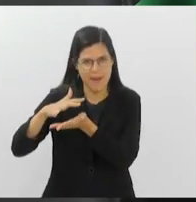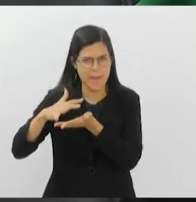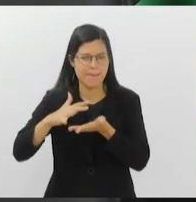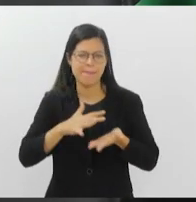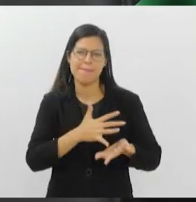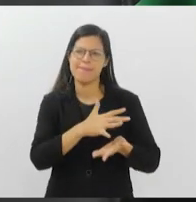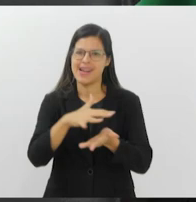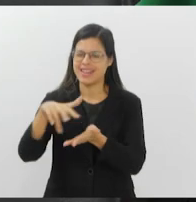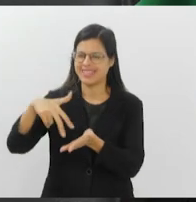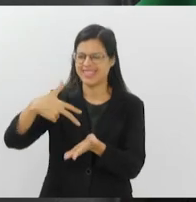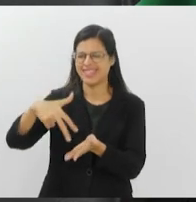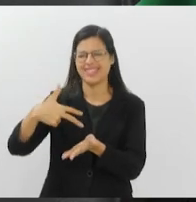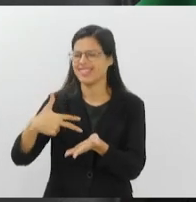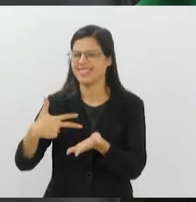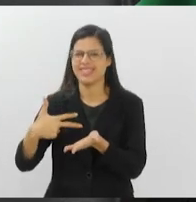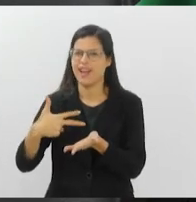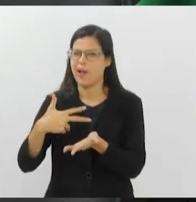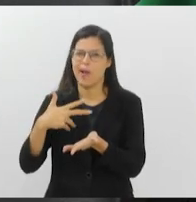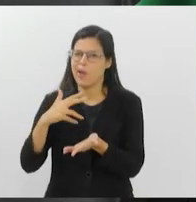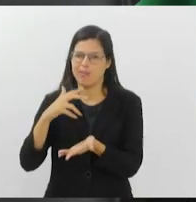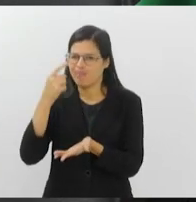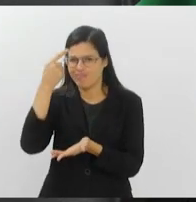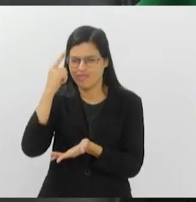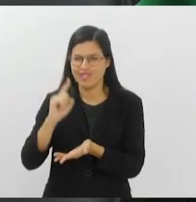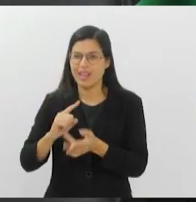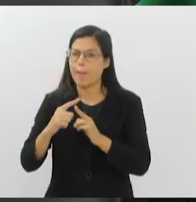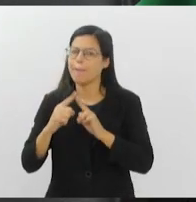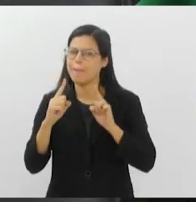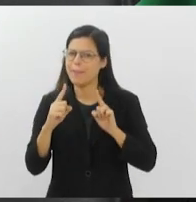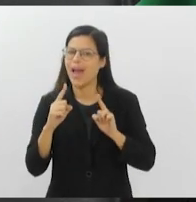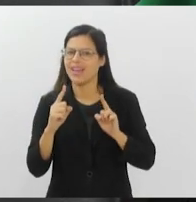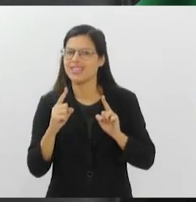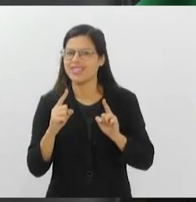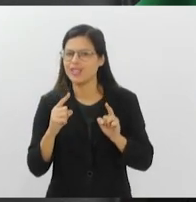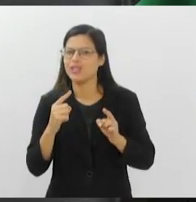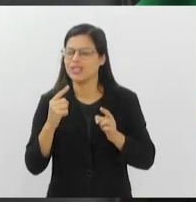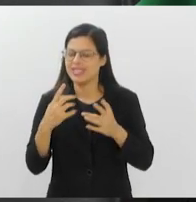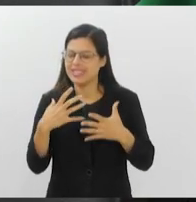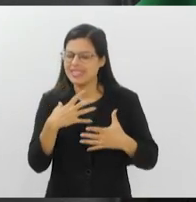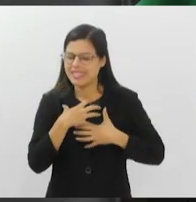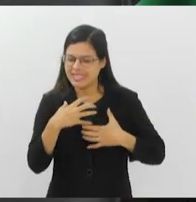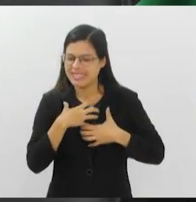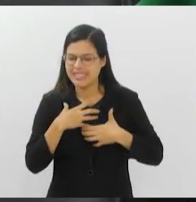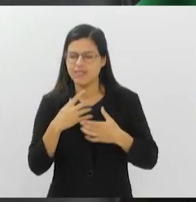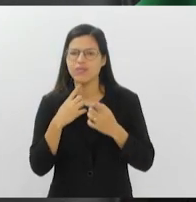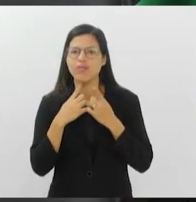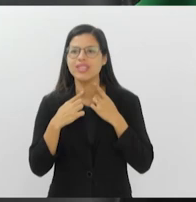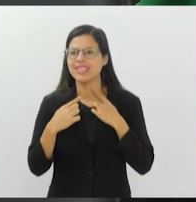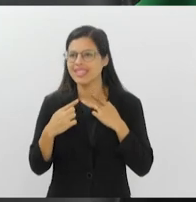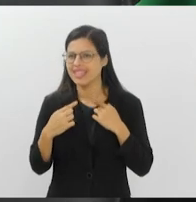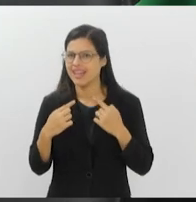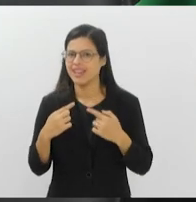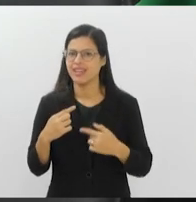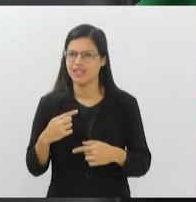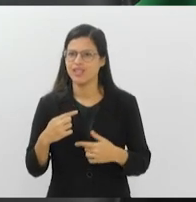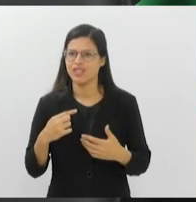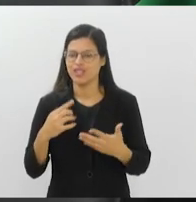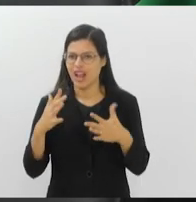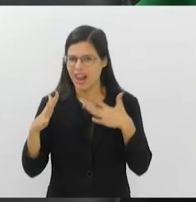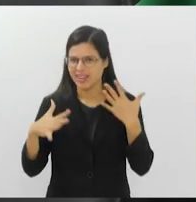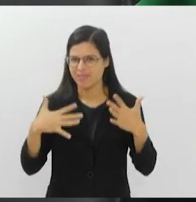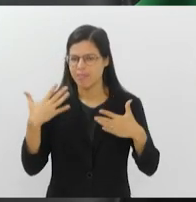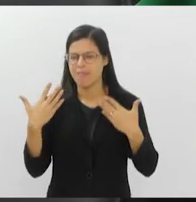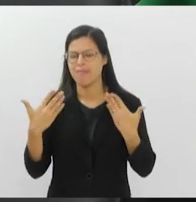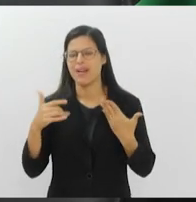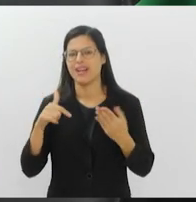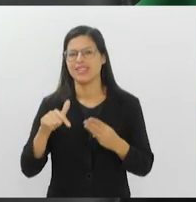melhores performances, mas eu confesso que eu fiquei aqui muito animada e muito tocada por